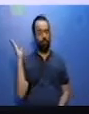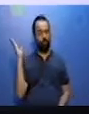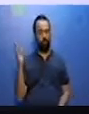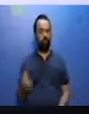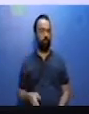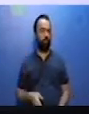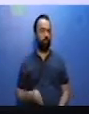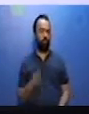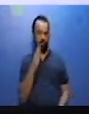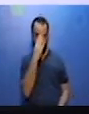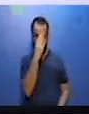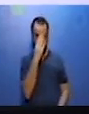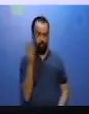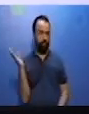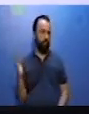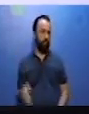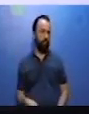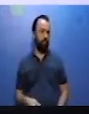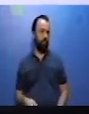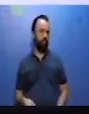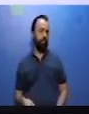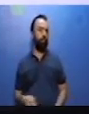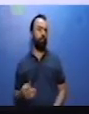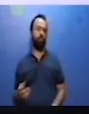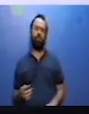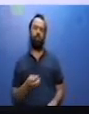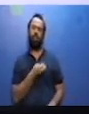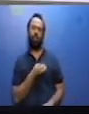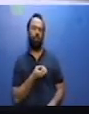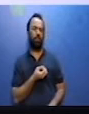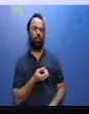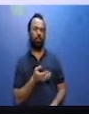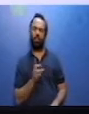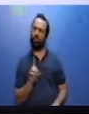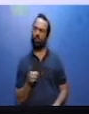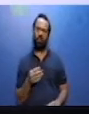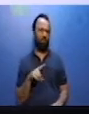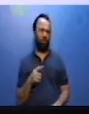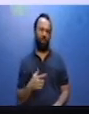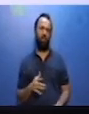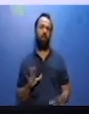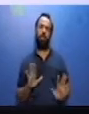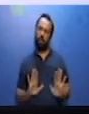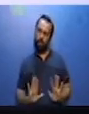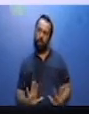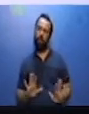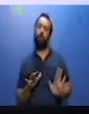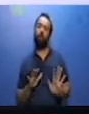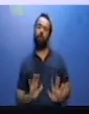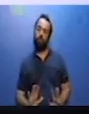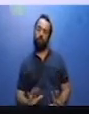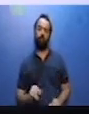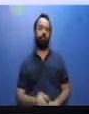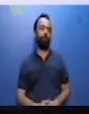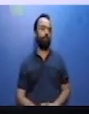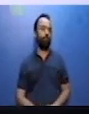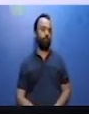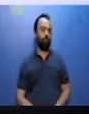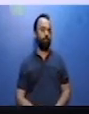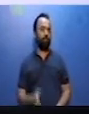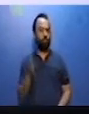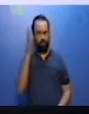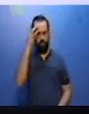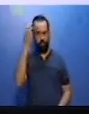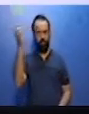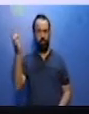é é mas só tem letra que esse triângulo calma que eles vão ver que é tranquilo e